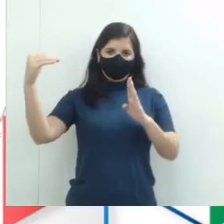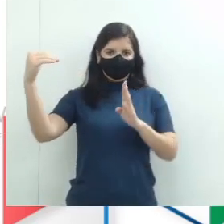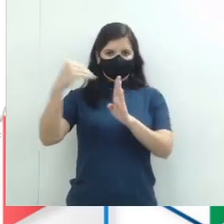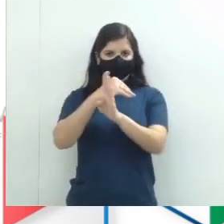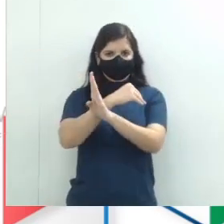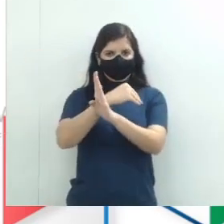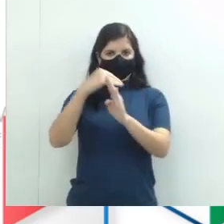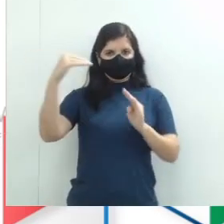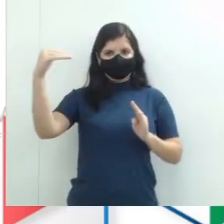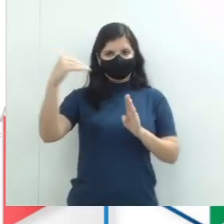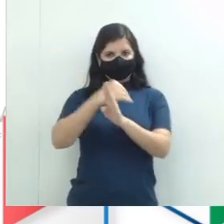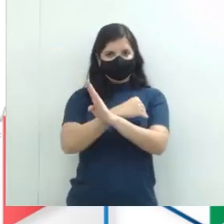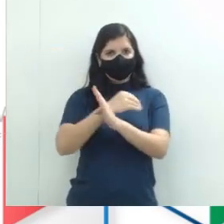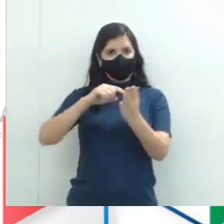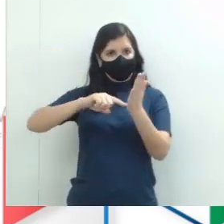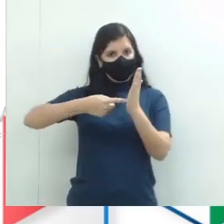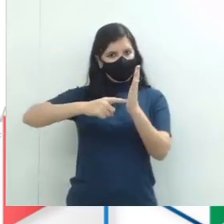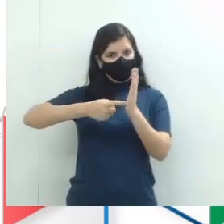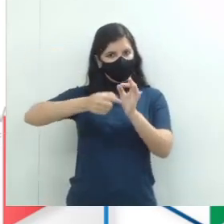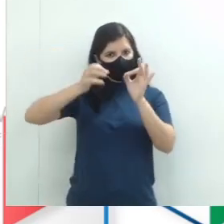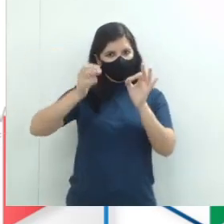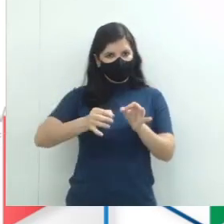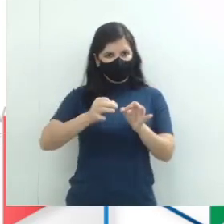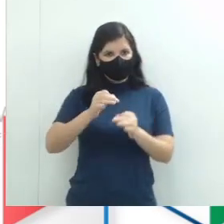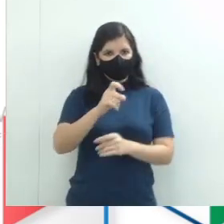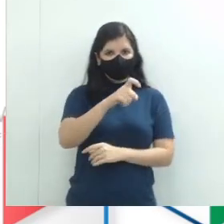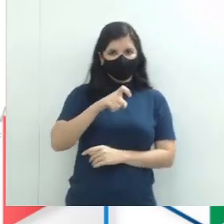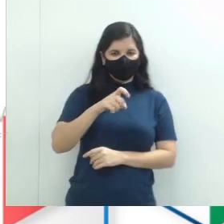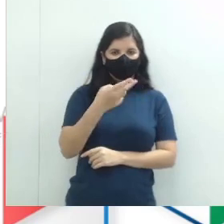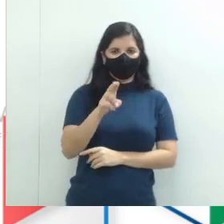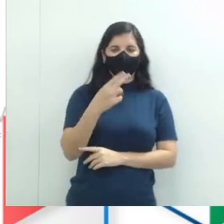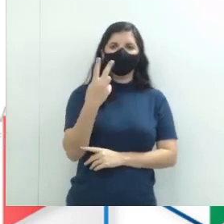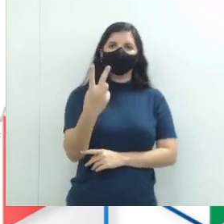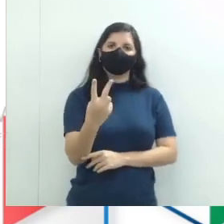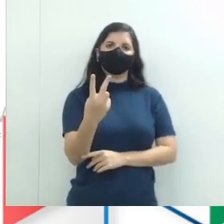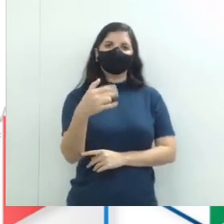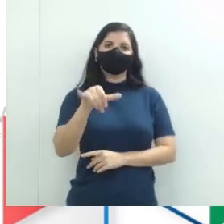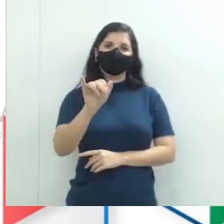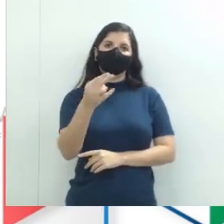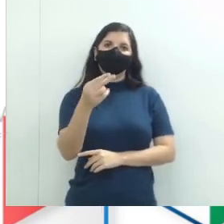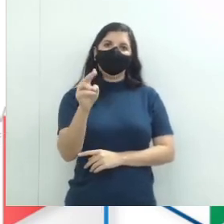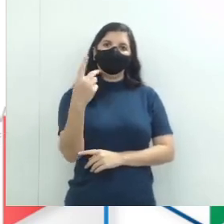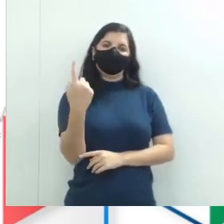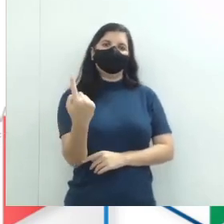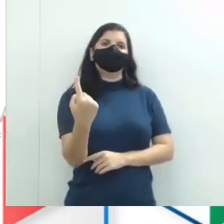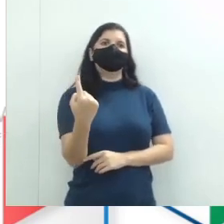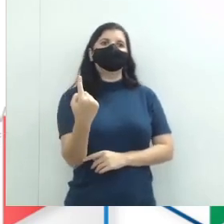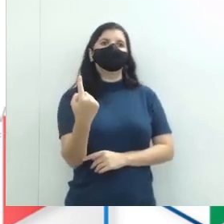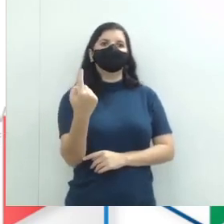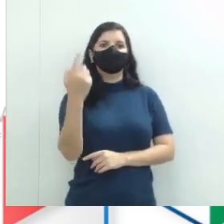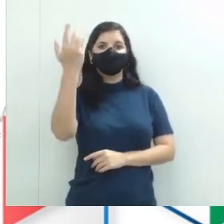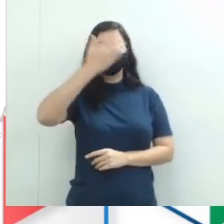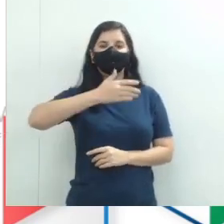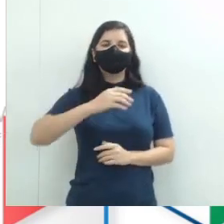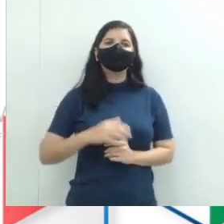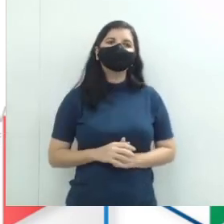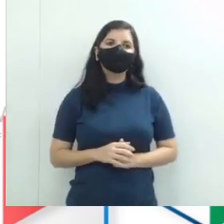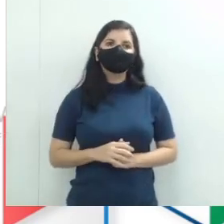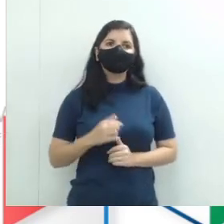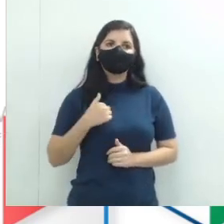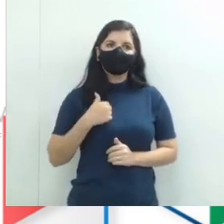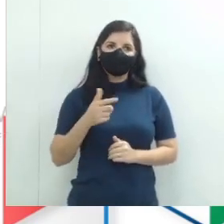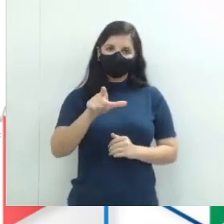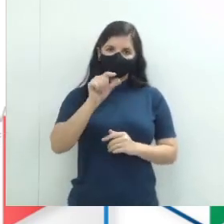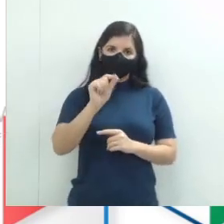no ponto exato de x vale 2 e y vale 1. Vamos ver se funciona? Se eu